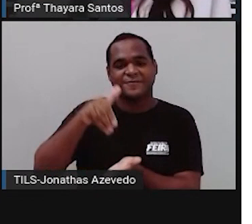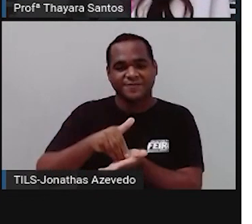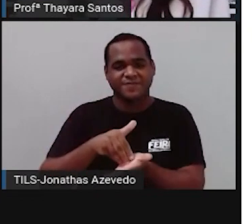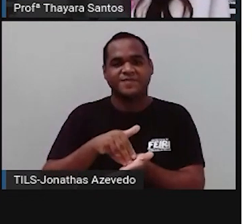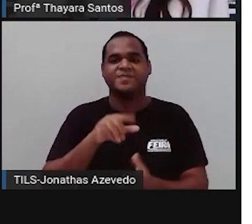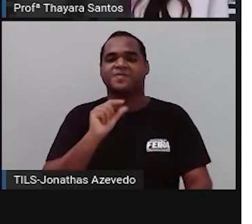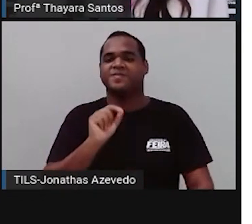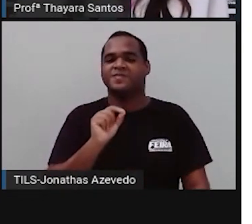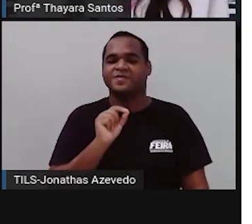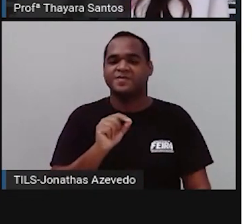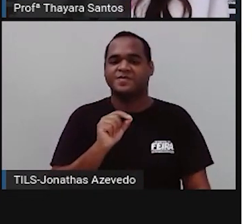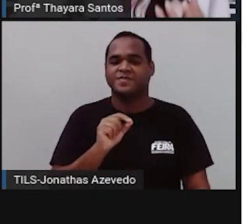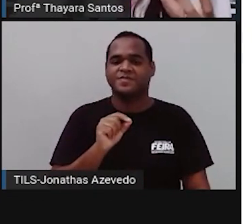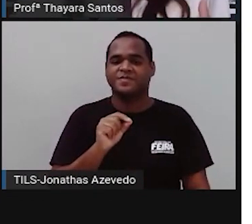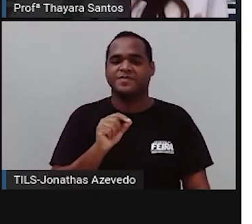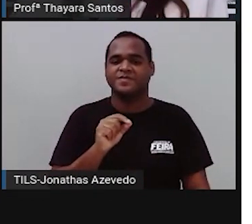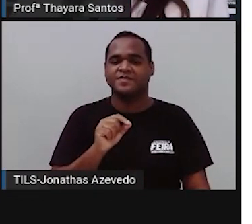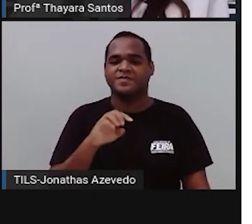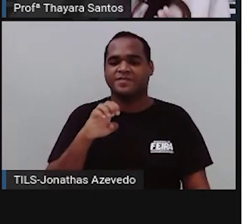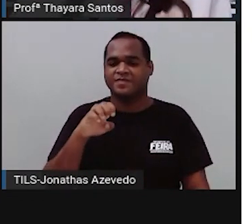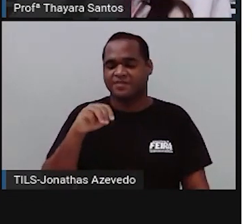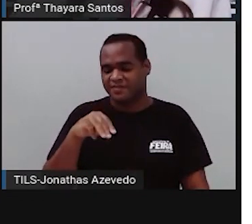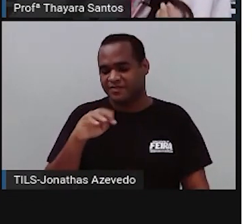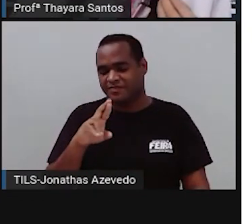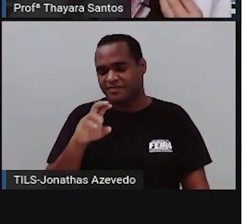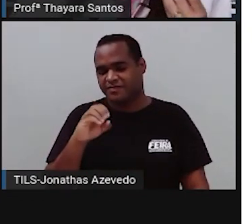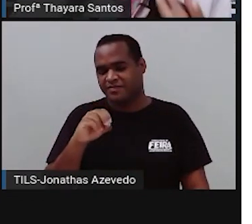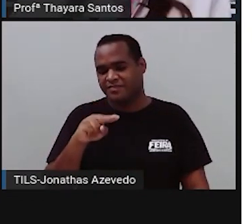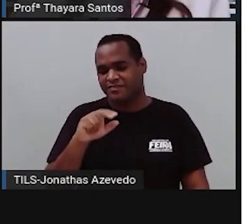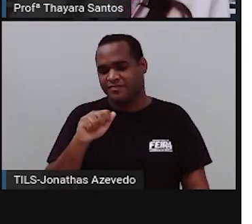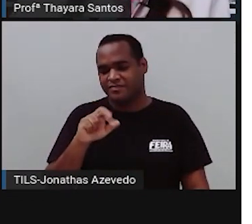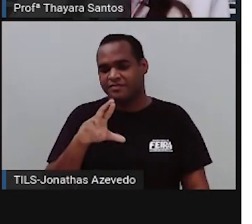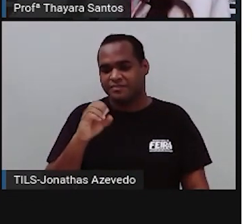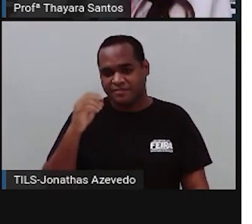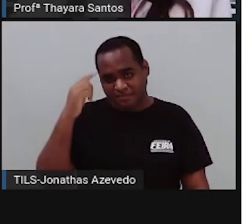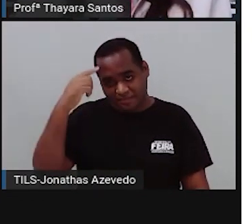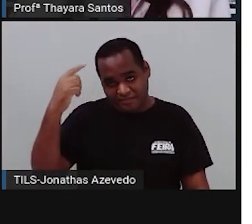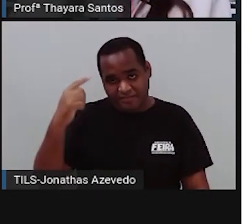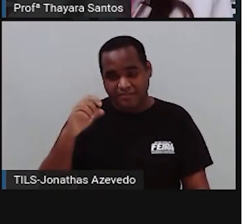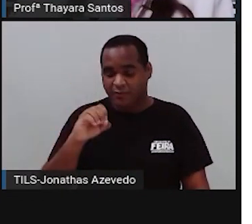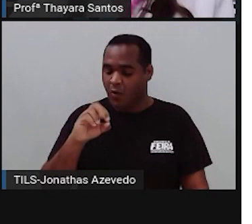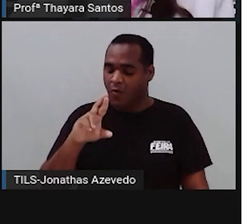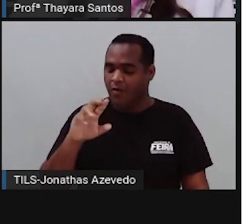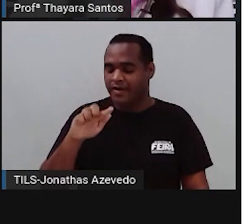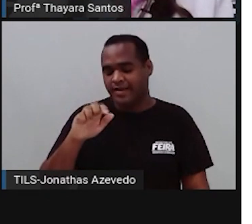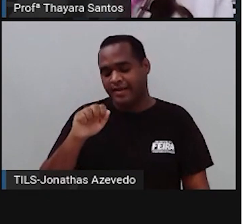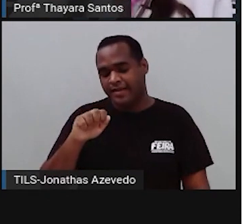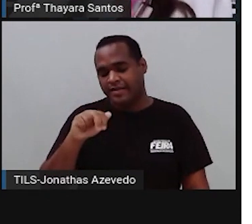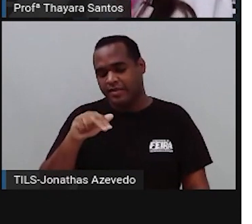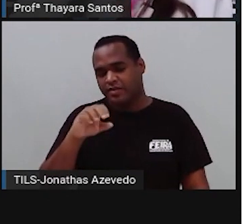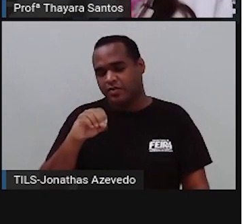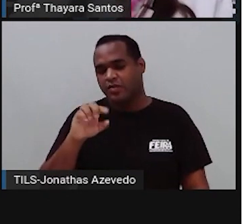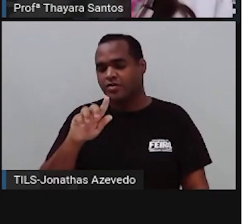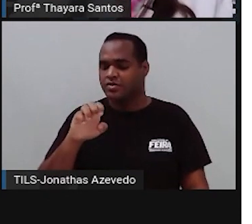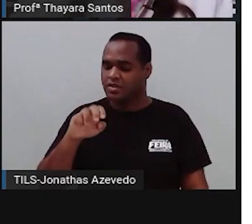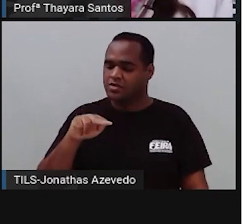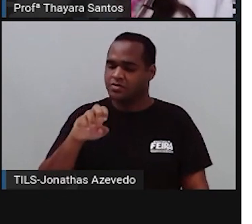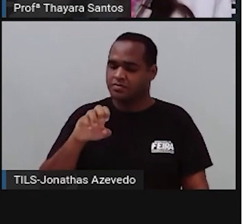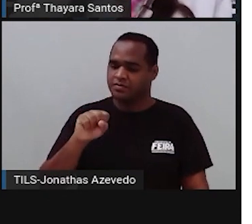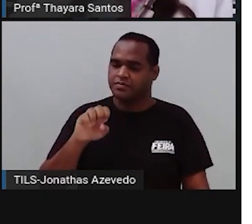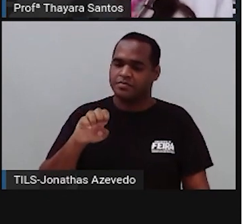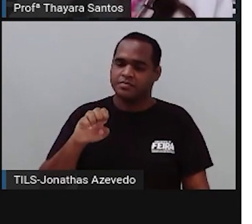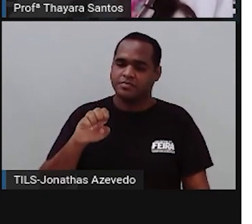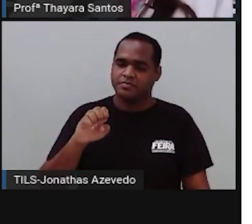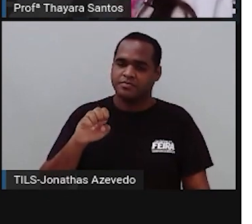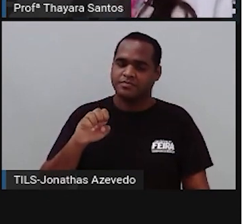do desenvolvimento embrionário, que é a etapa da organogênese. Então, a partir da 3ª semana, a gente tem a